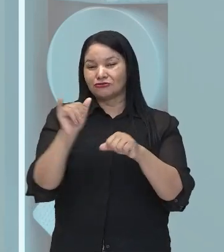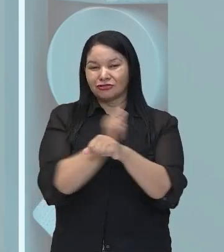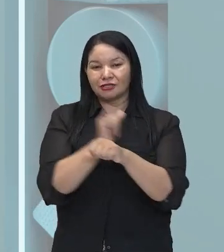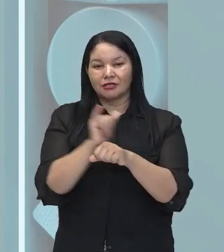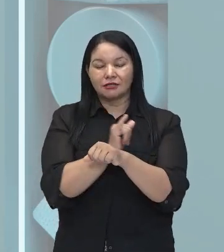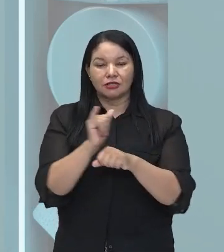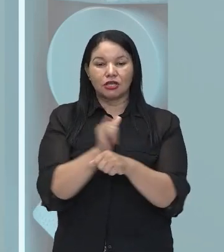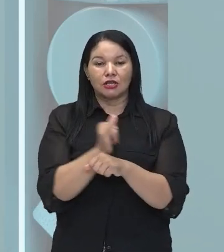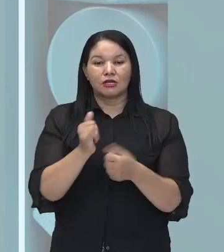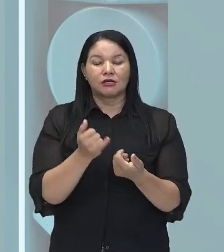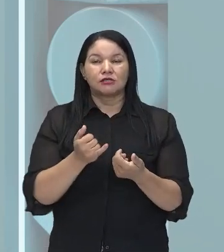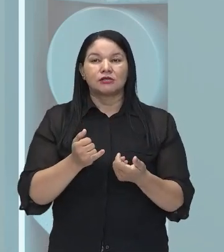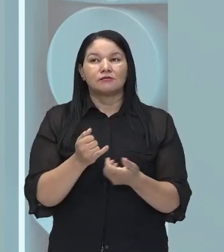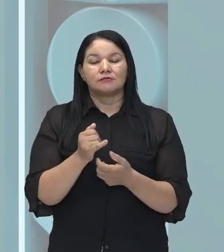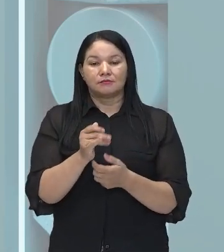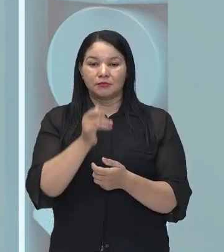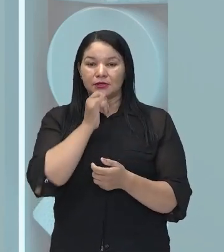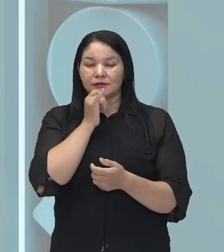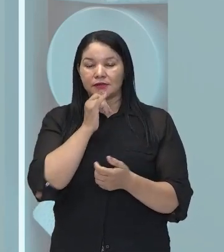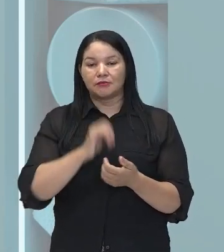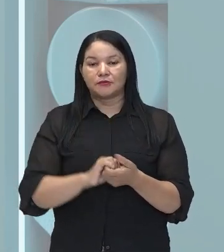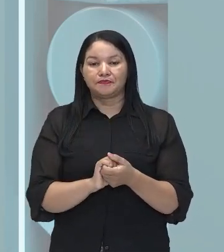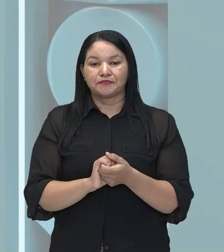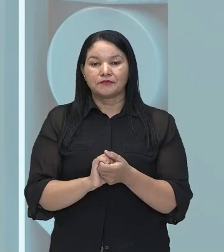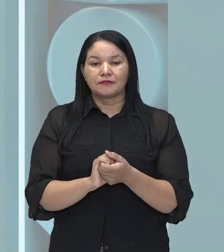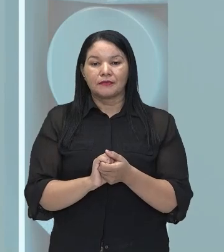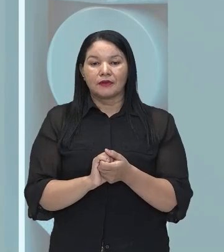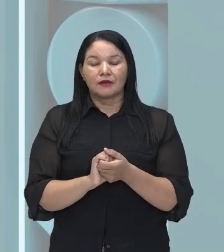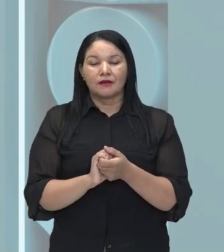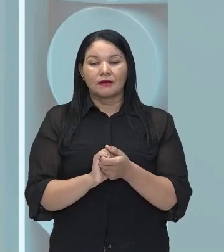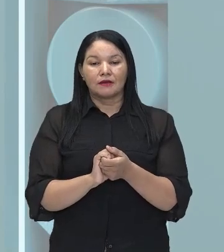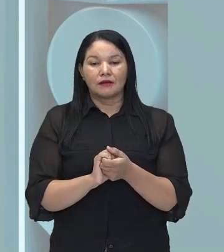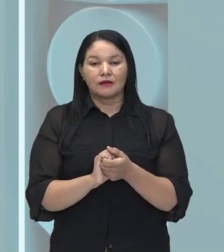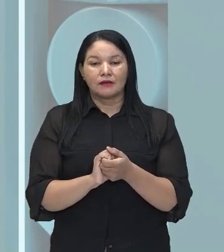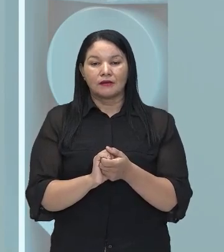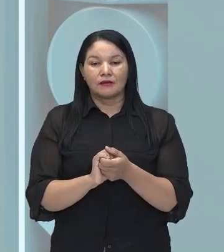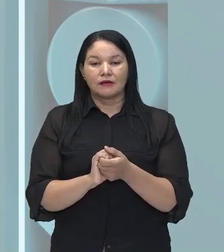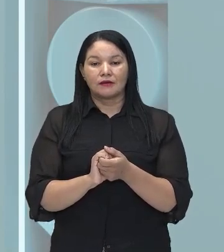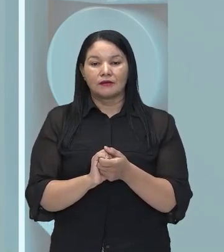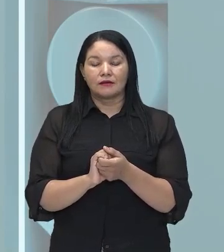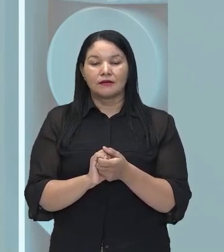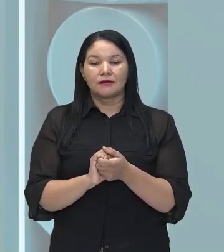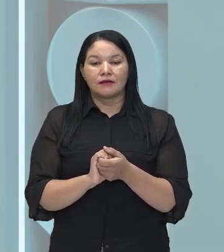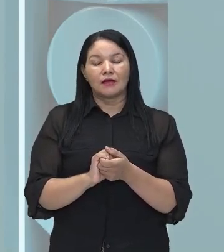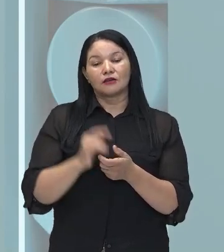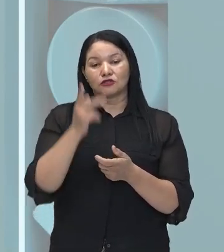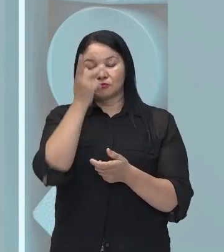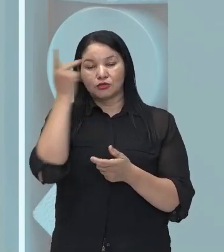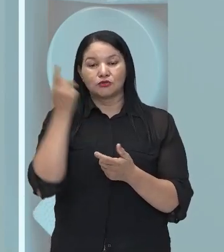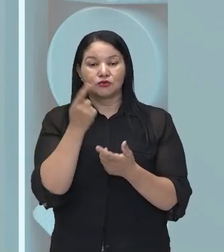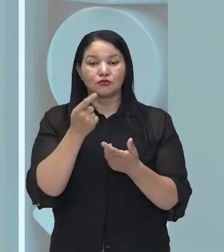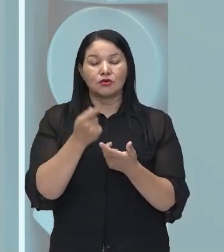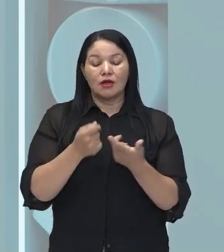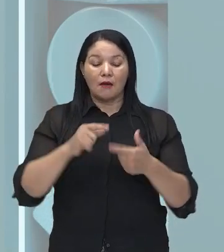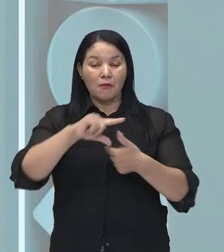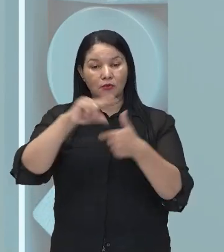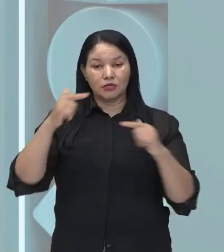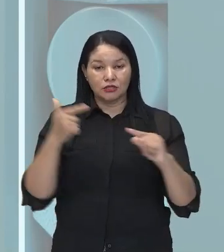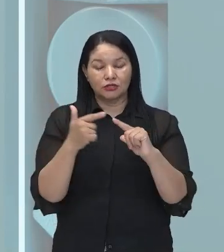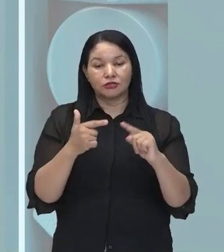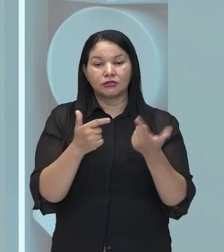padrões, certo? Como, por exemplo, os modernistas, eles param de produzir poemas nos moldes clássicos, como